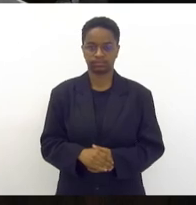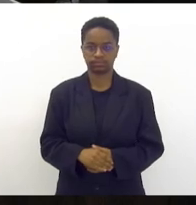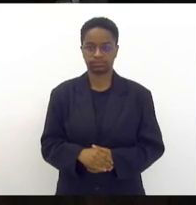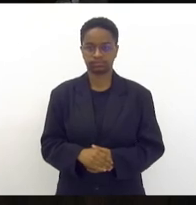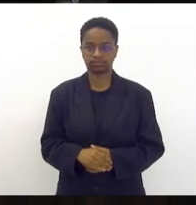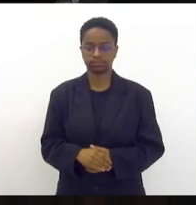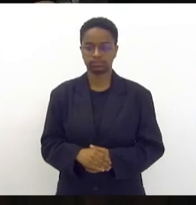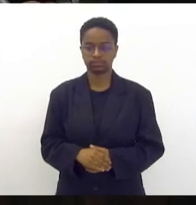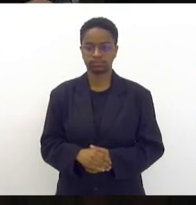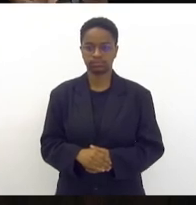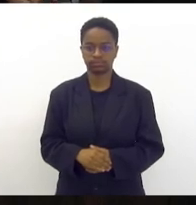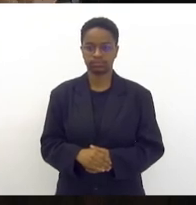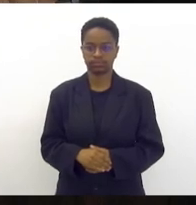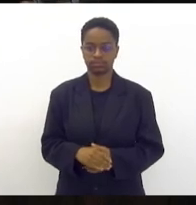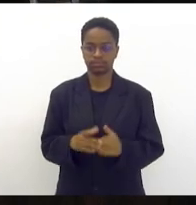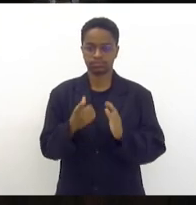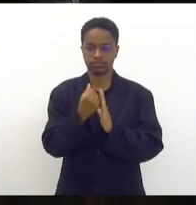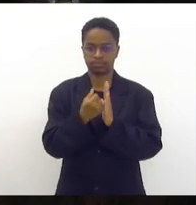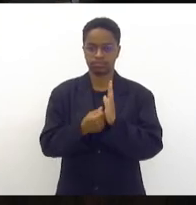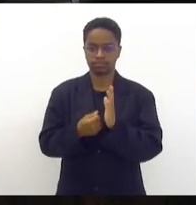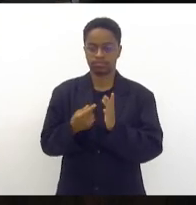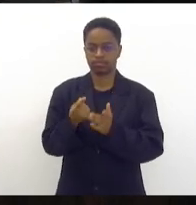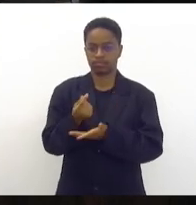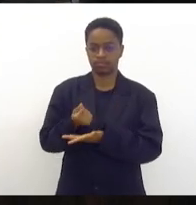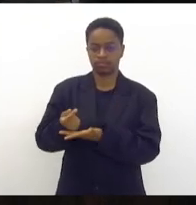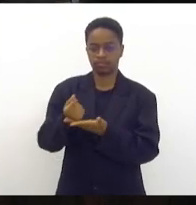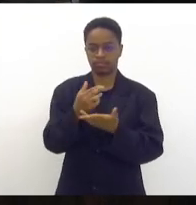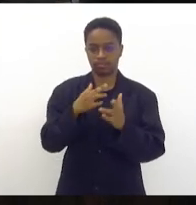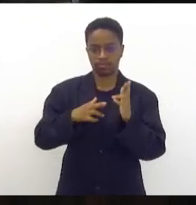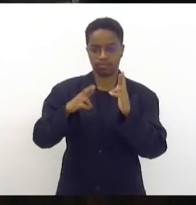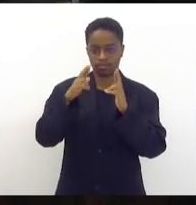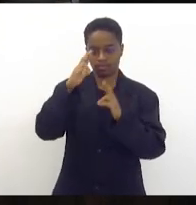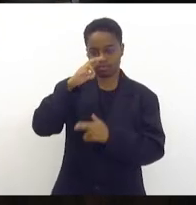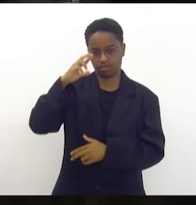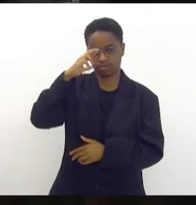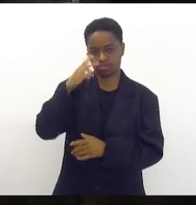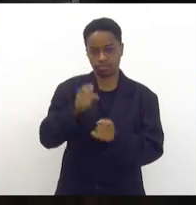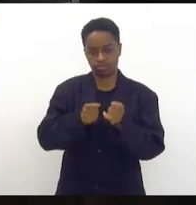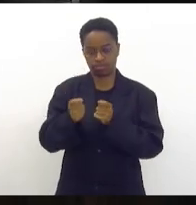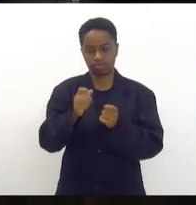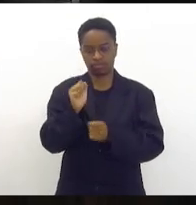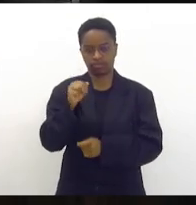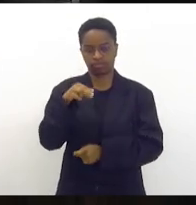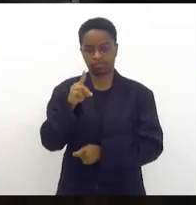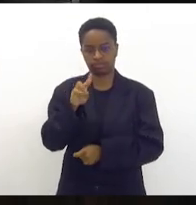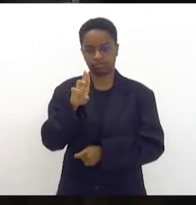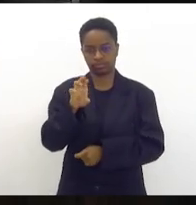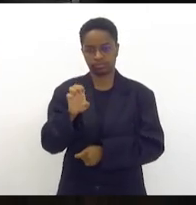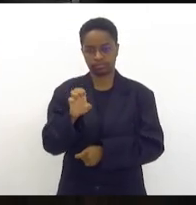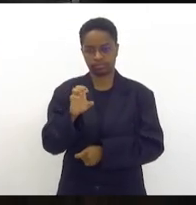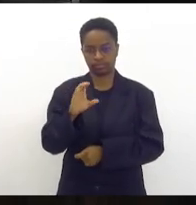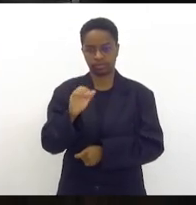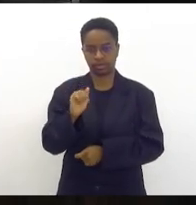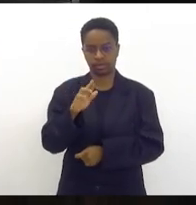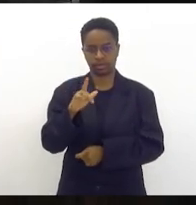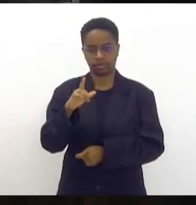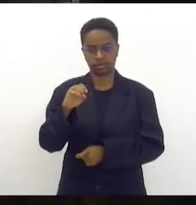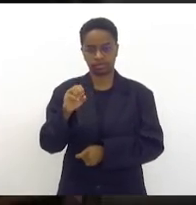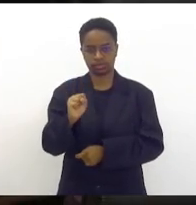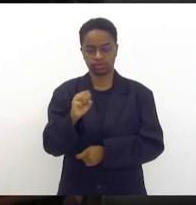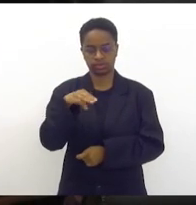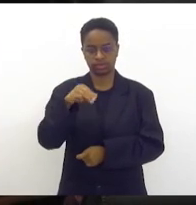Moraes. Pelo Orçamento, Finanças e Fiscalização e Controle, André Correia. Carlos Macedo.